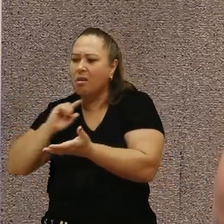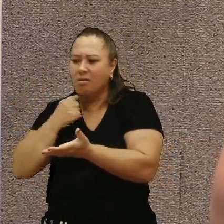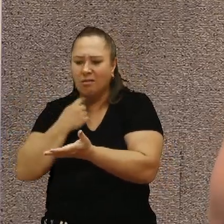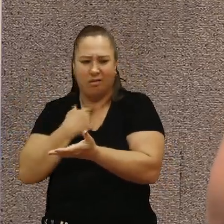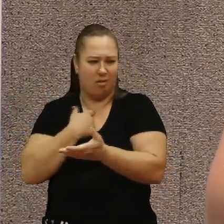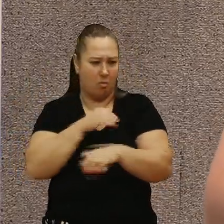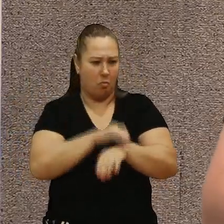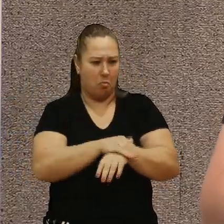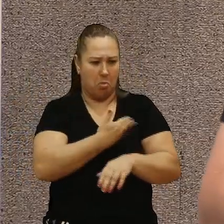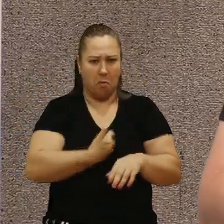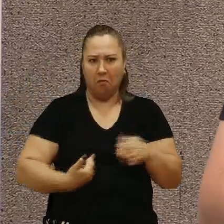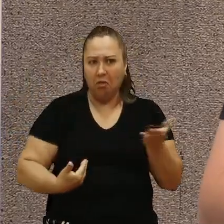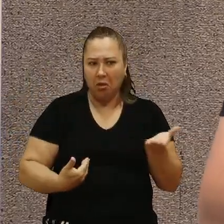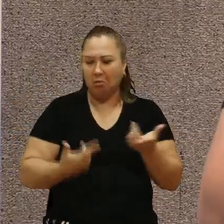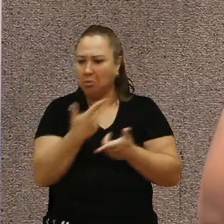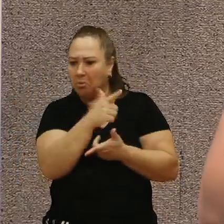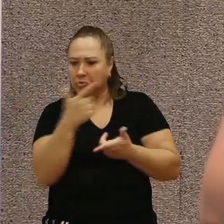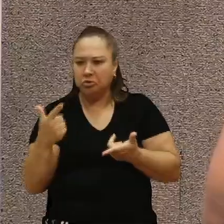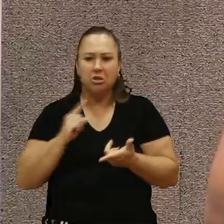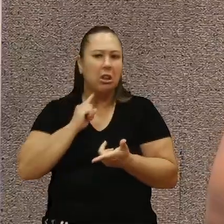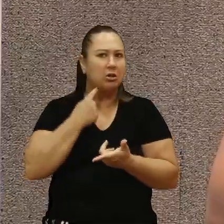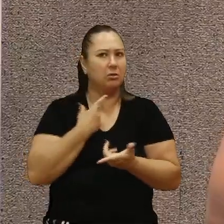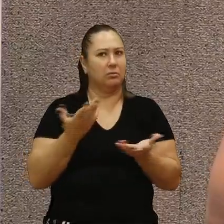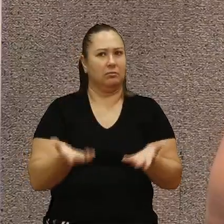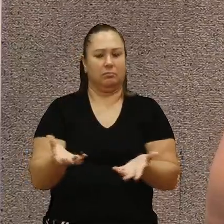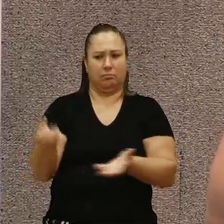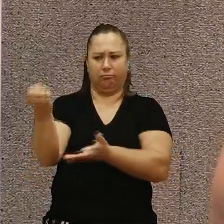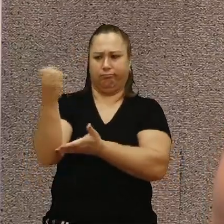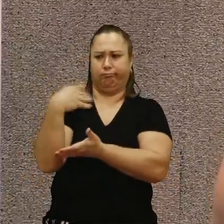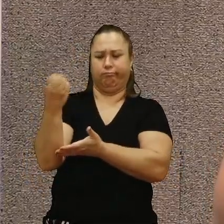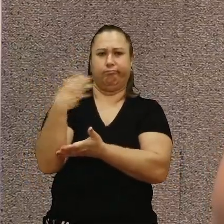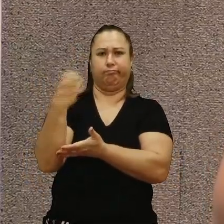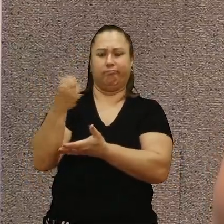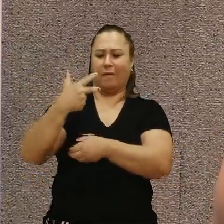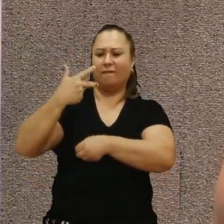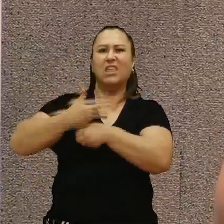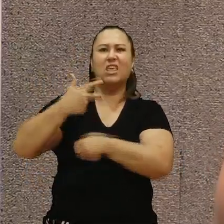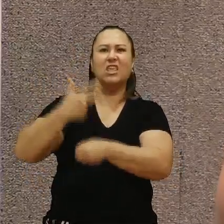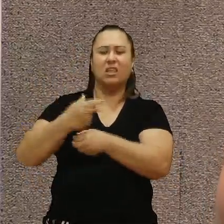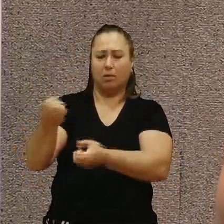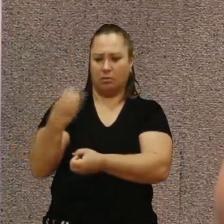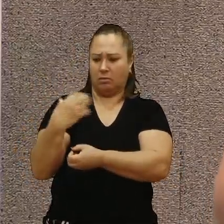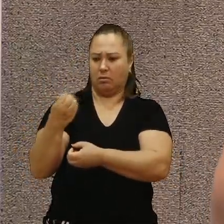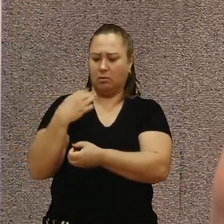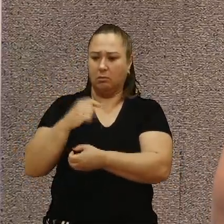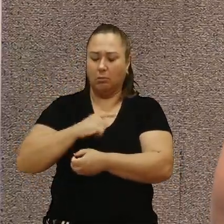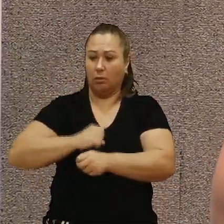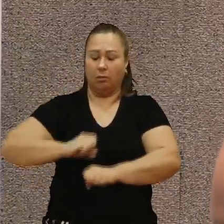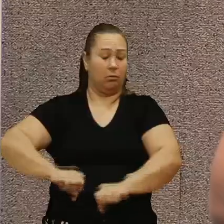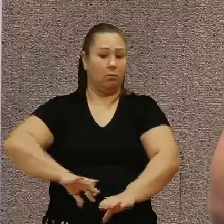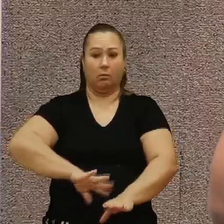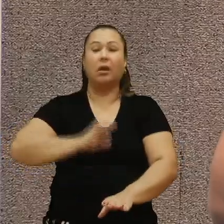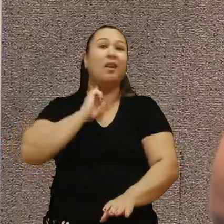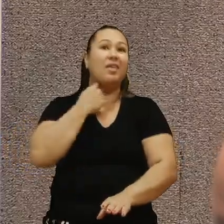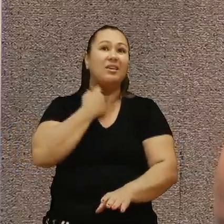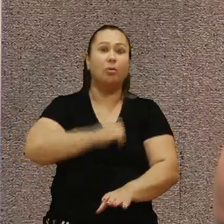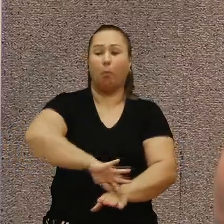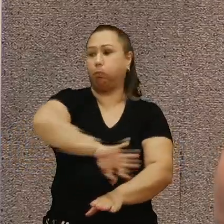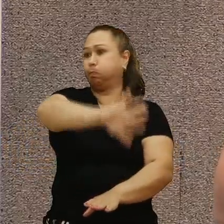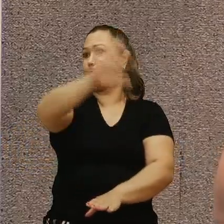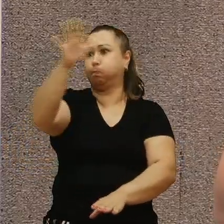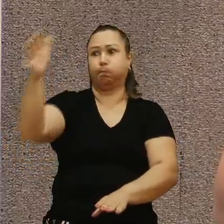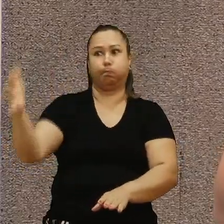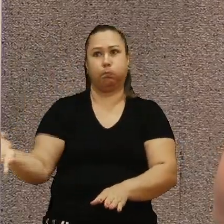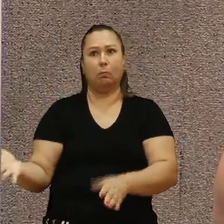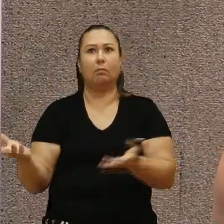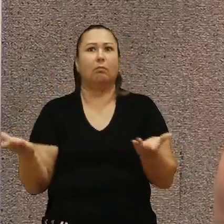poder público porque não tinha lixeira suficiente. Bom, eu recebi uns 15 vídeos, em todos os vídeos que eu vi, as lixeiras estavam transbordando. Quer dizer, quem quis